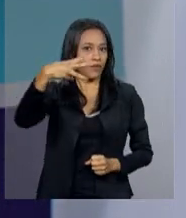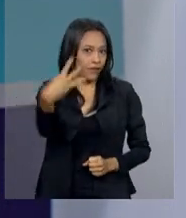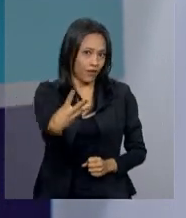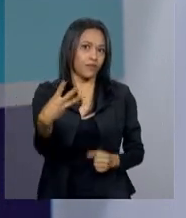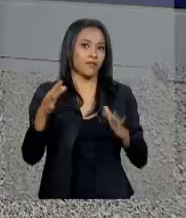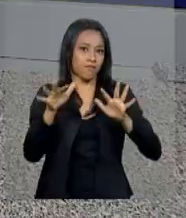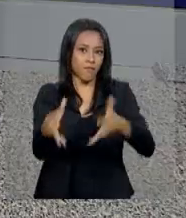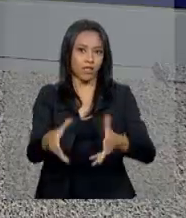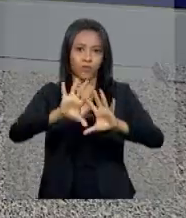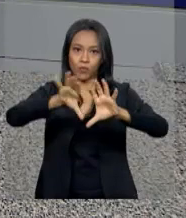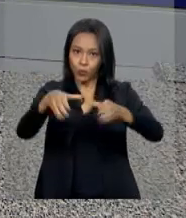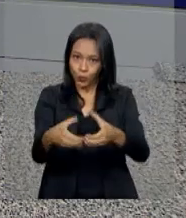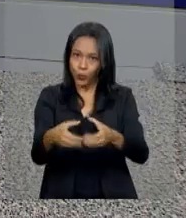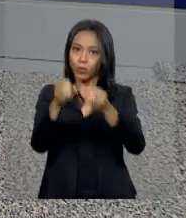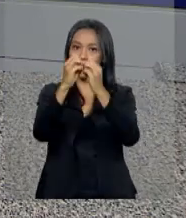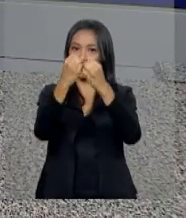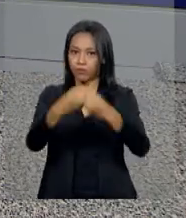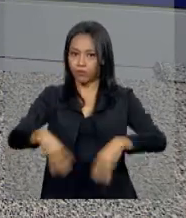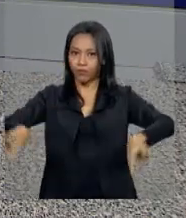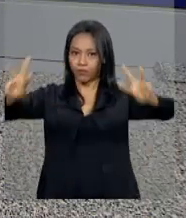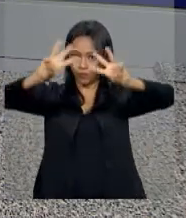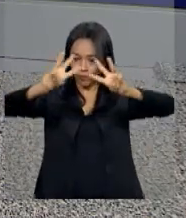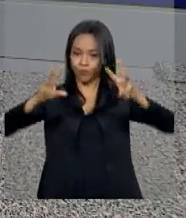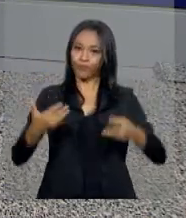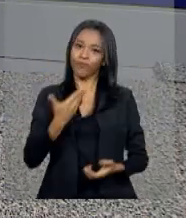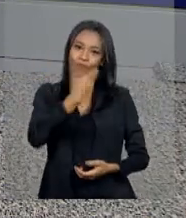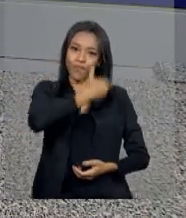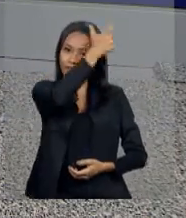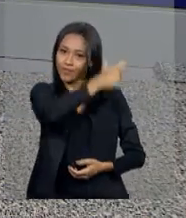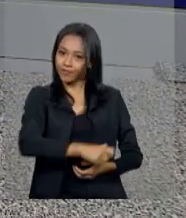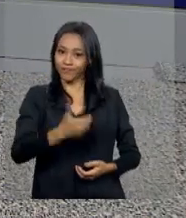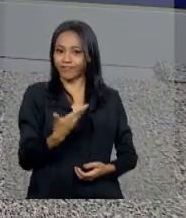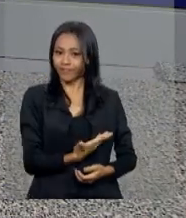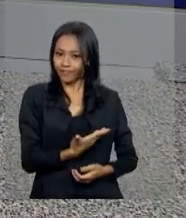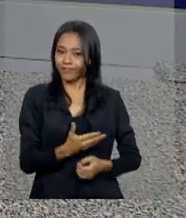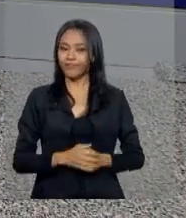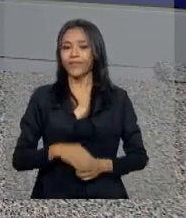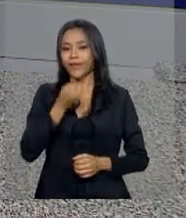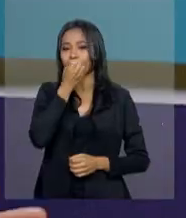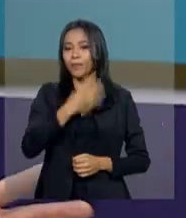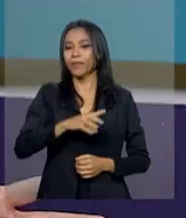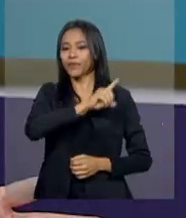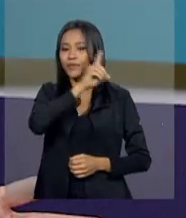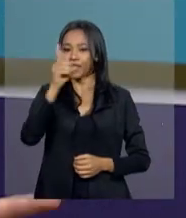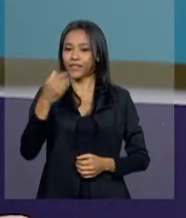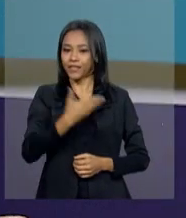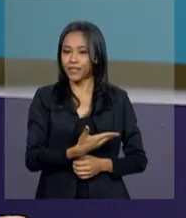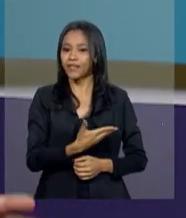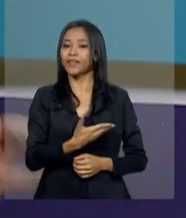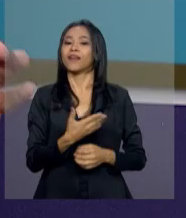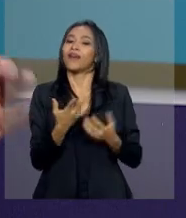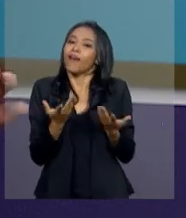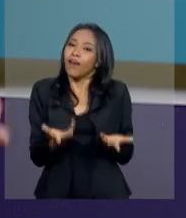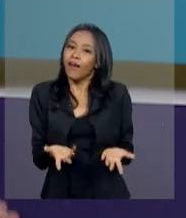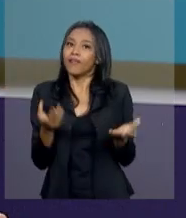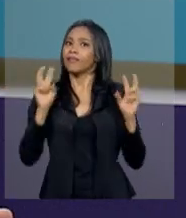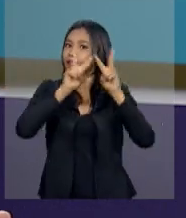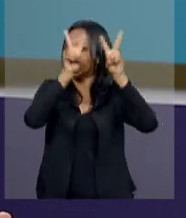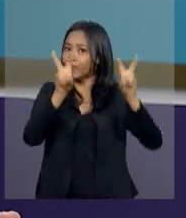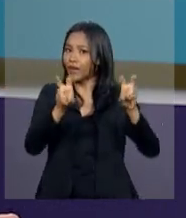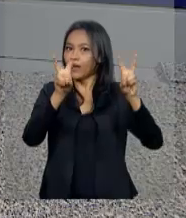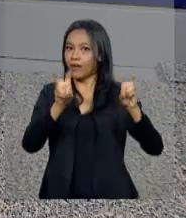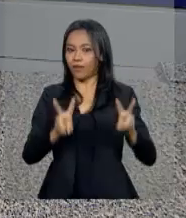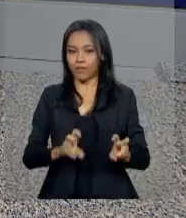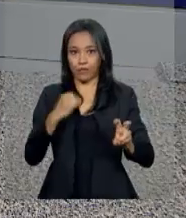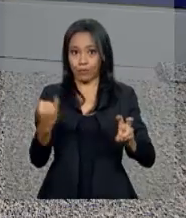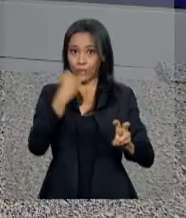ONU. Aqui no estúdio comigo, Paulo La Sálvia. Bom dia, Paulo. Bom dia, Renata. Grande expectativa, já que temas relevantes devem